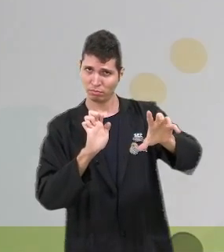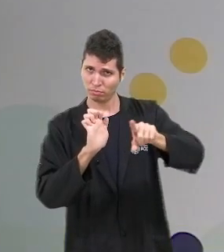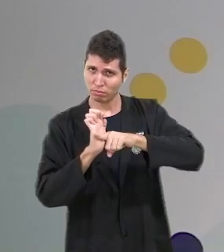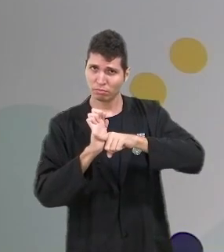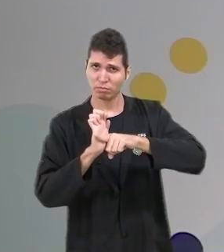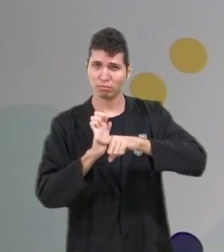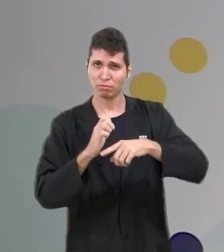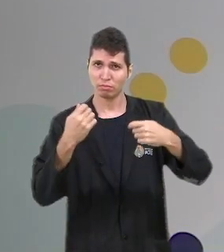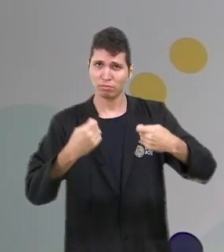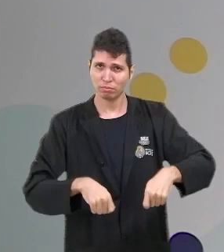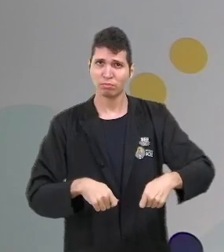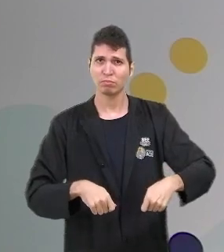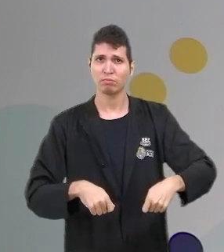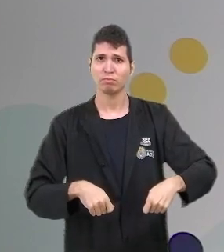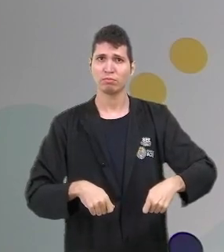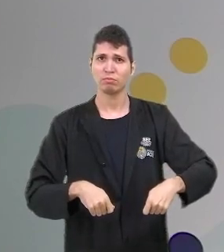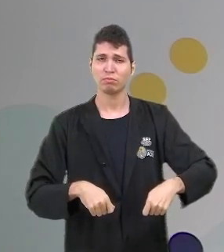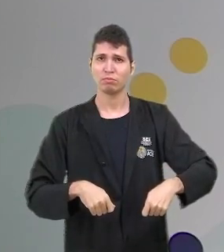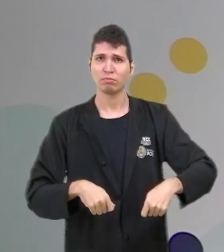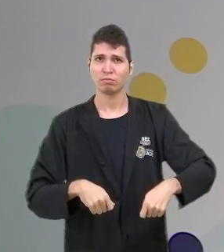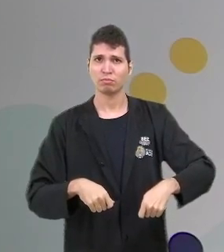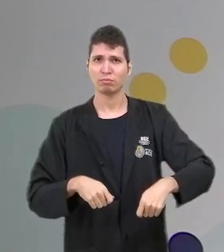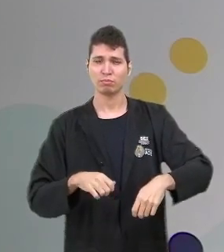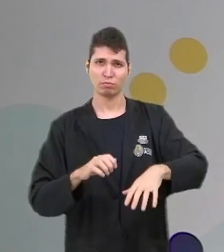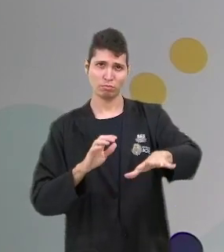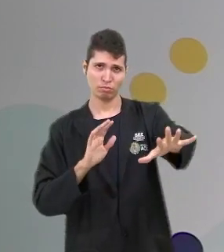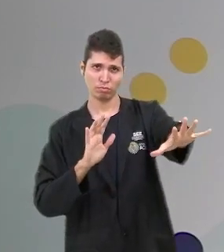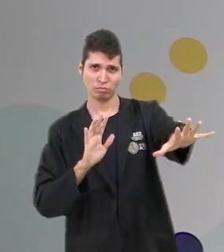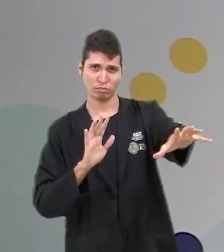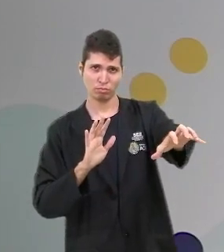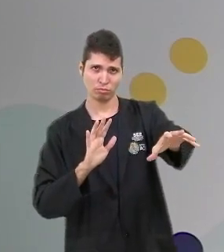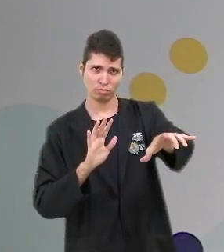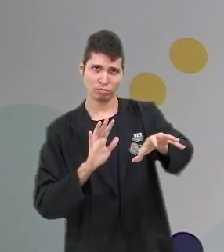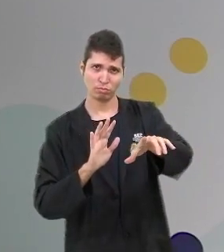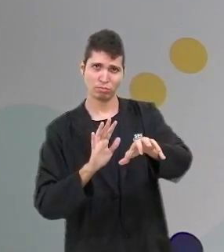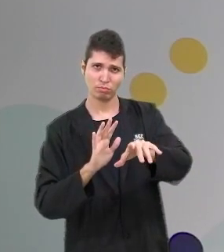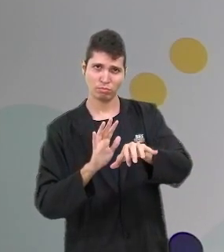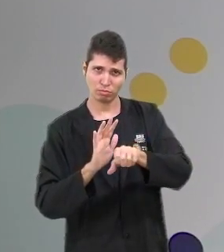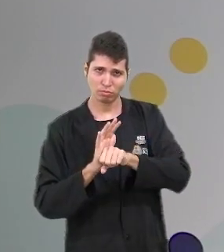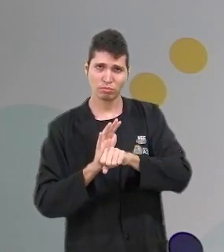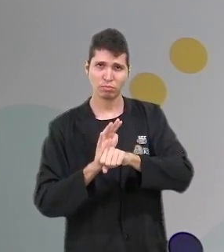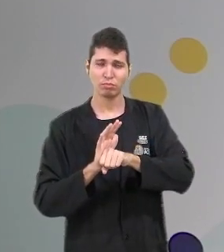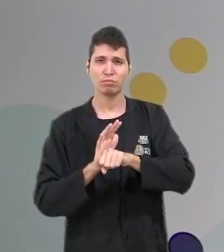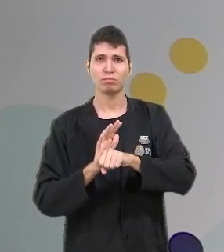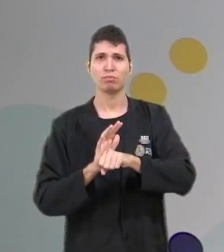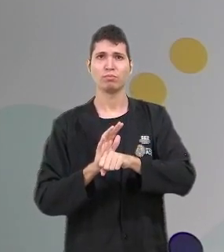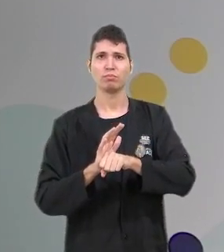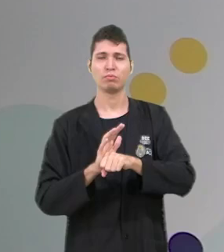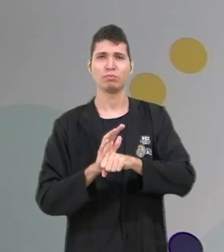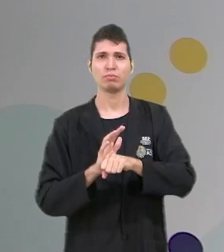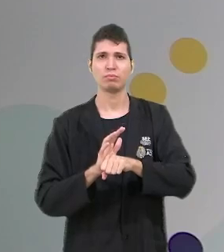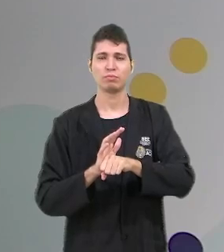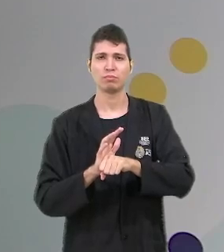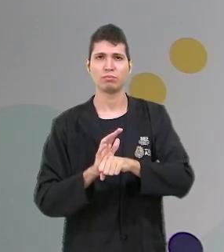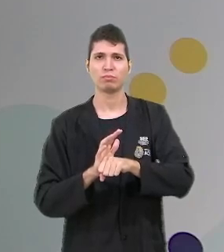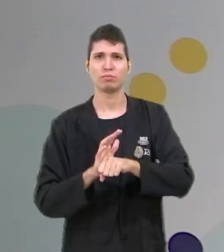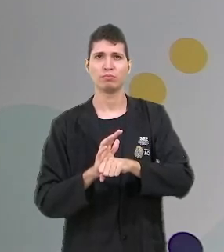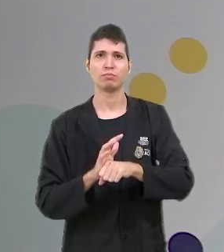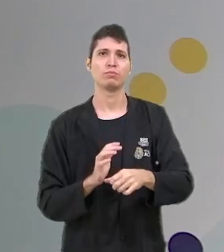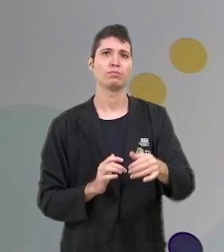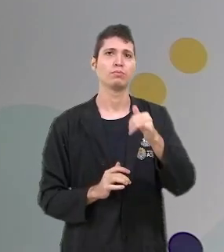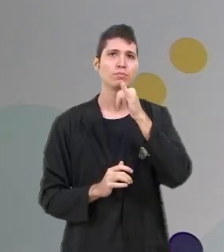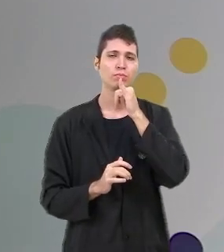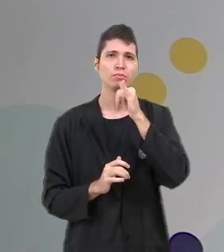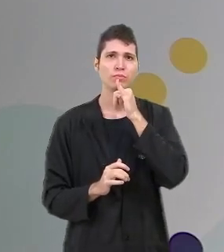vai ter de atrair elétrons para si. Ou seja, a gente